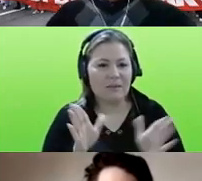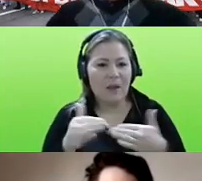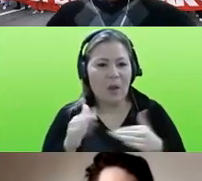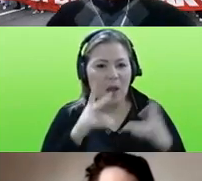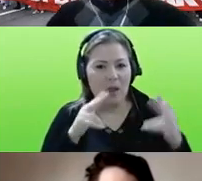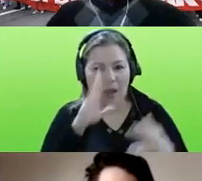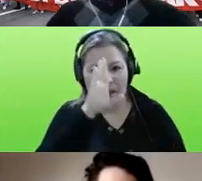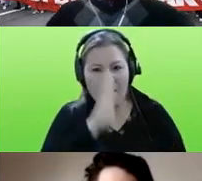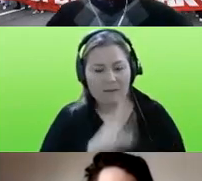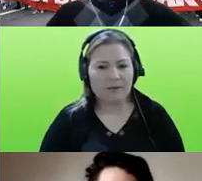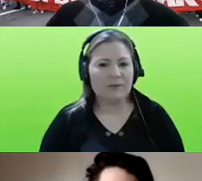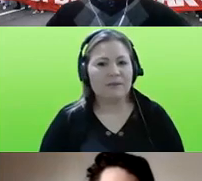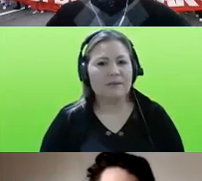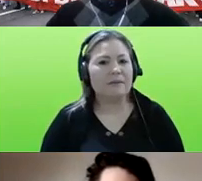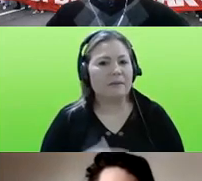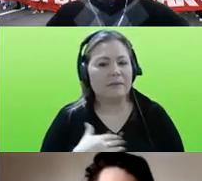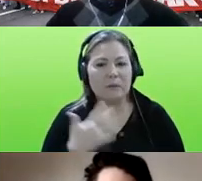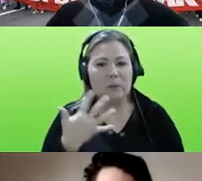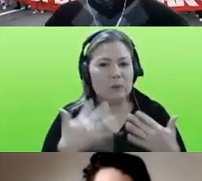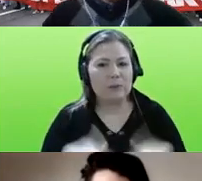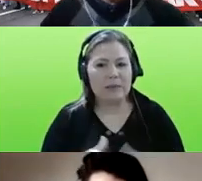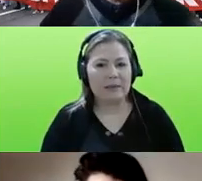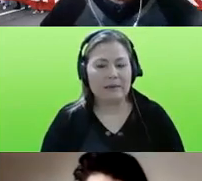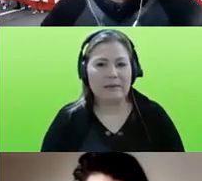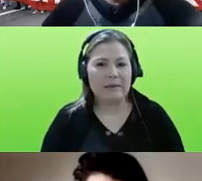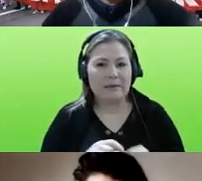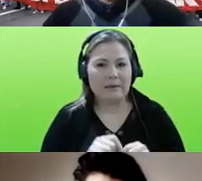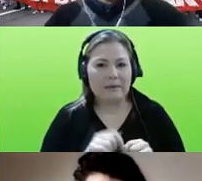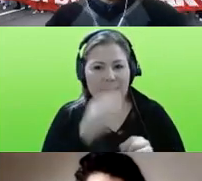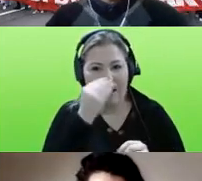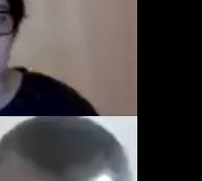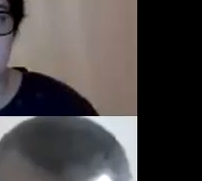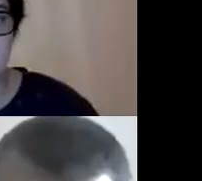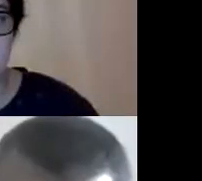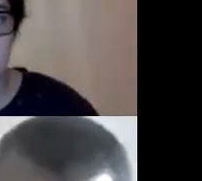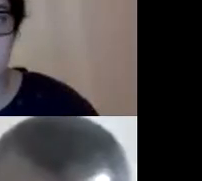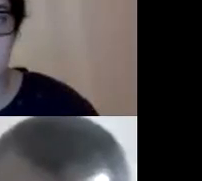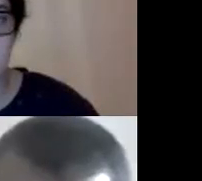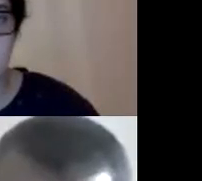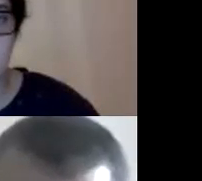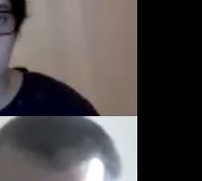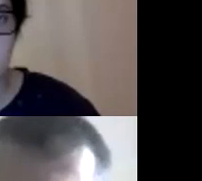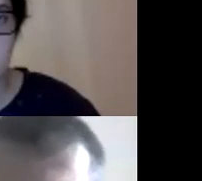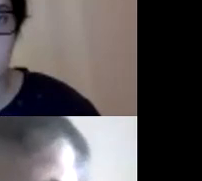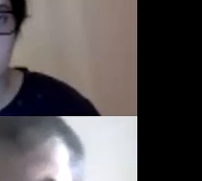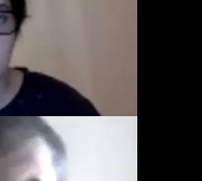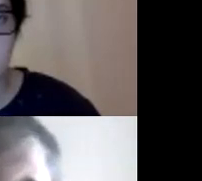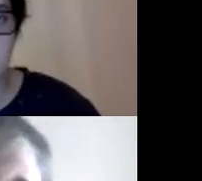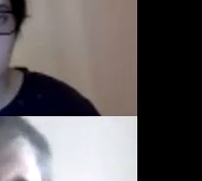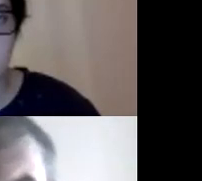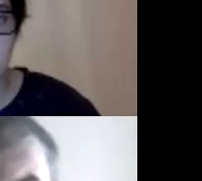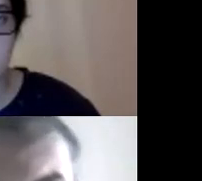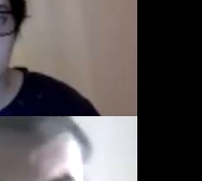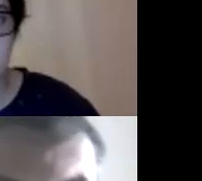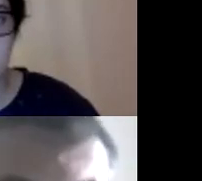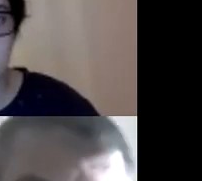gratuito e geralmente a gente não quer. Então, deixa eu simplesmente abandonar a ideia aqui da apresentação dos slides e